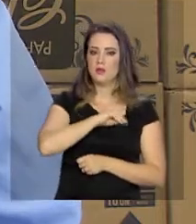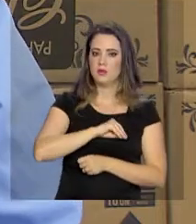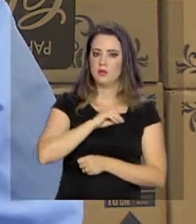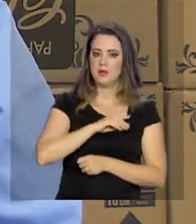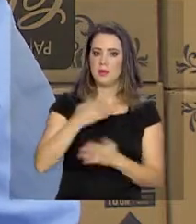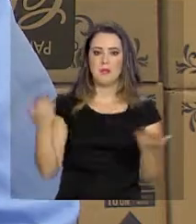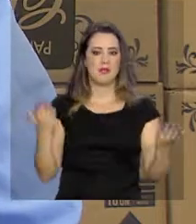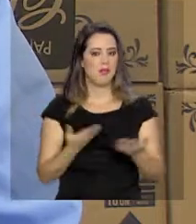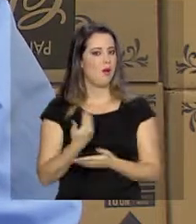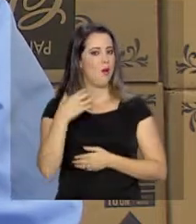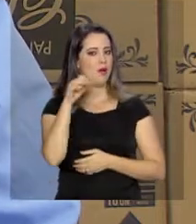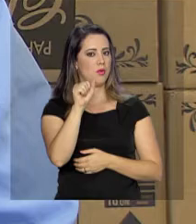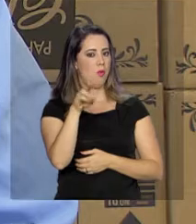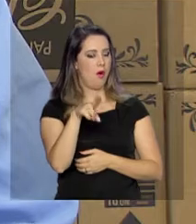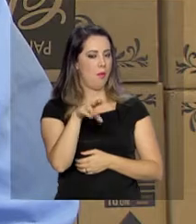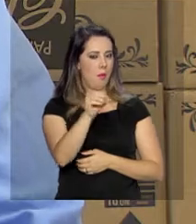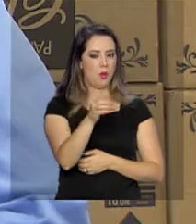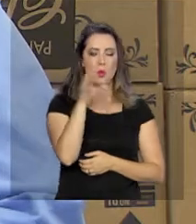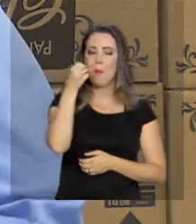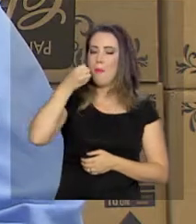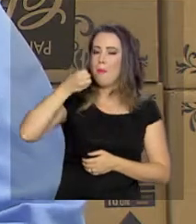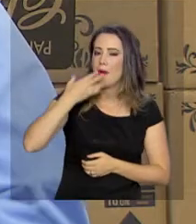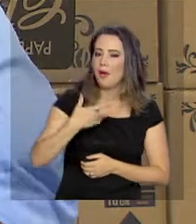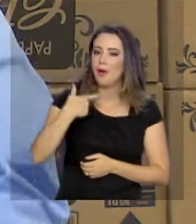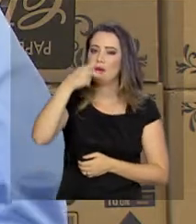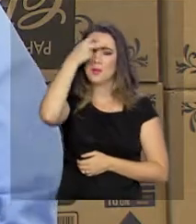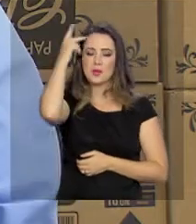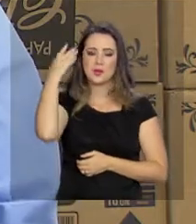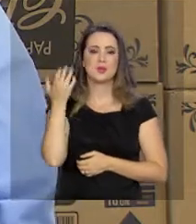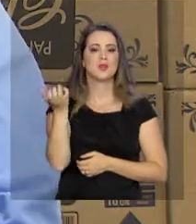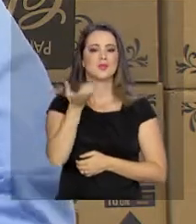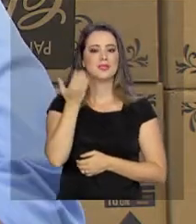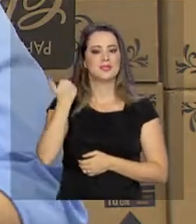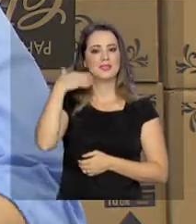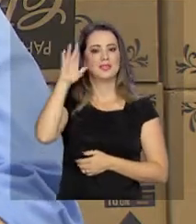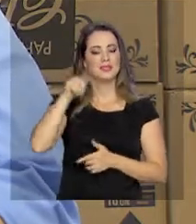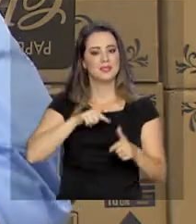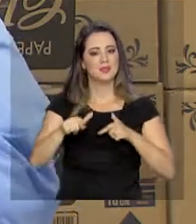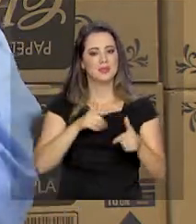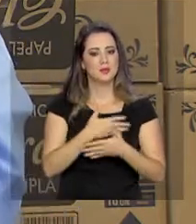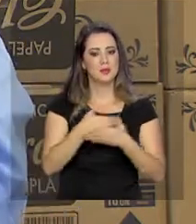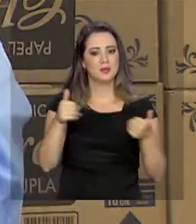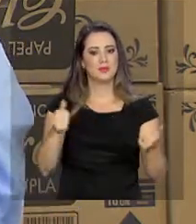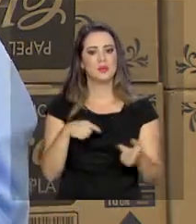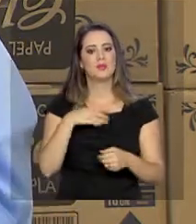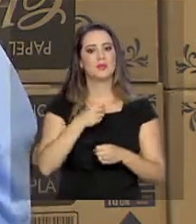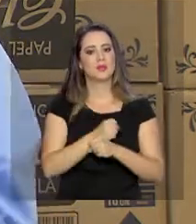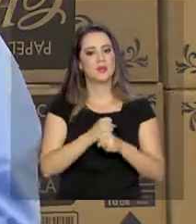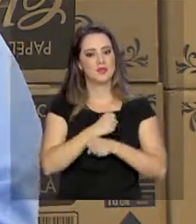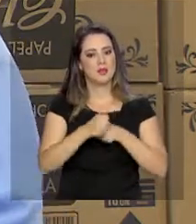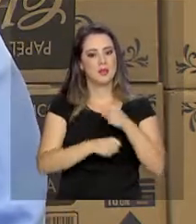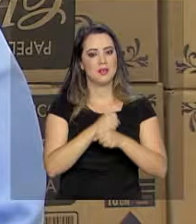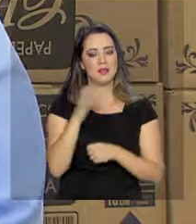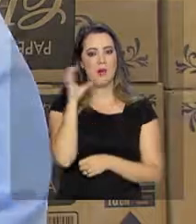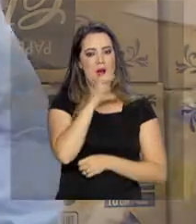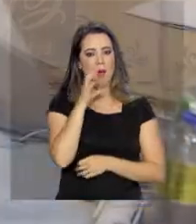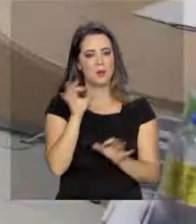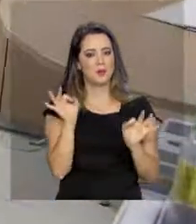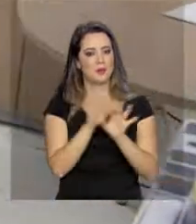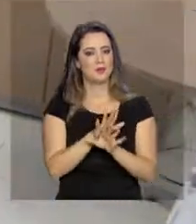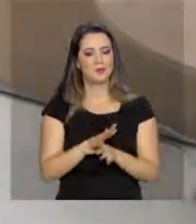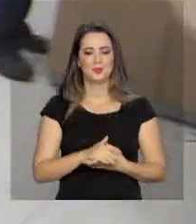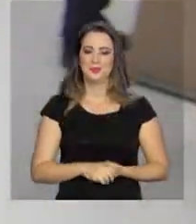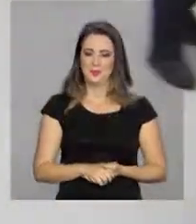dono desde que não quer a pessoa vai trabalhar com mais outra e vai ficar torcendo torcendo passava pra ver o outro